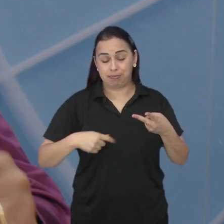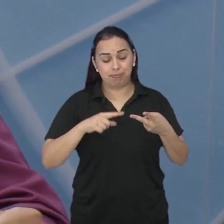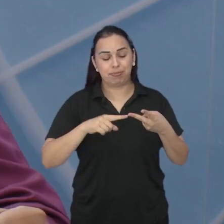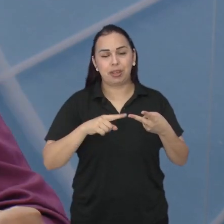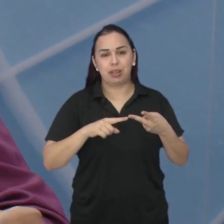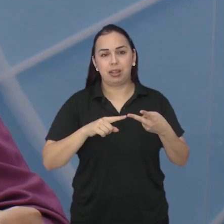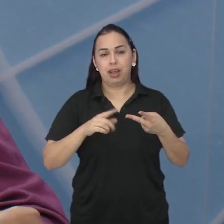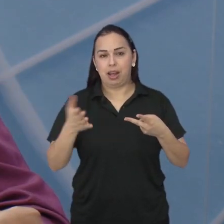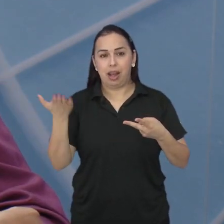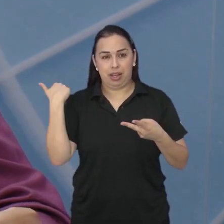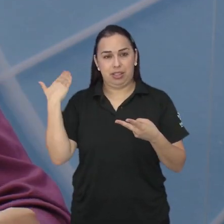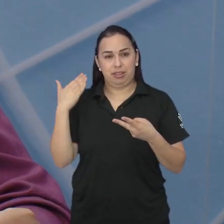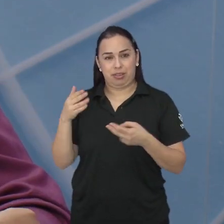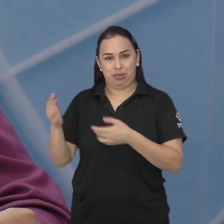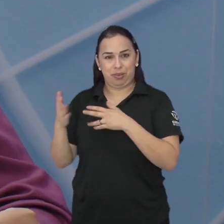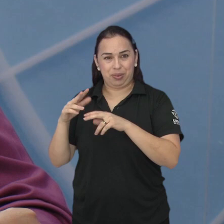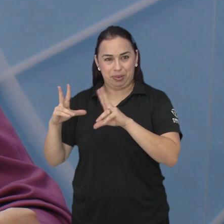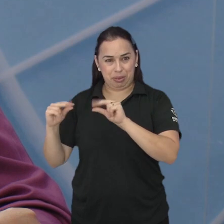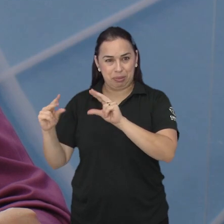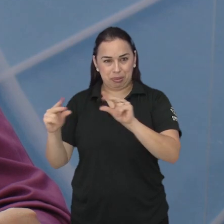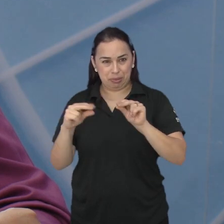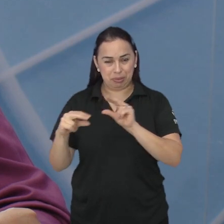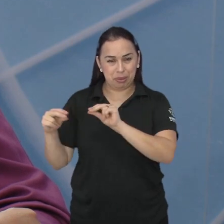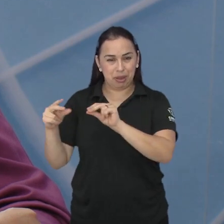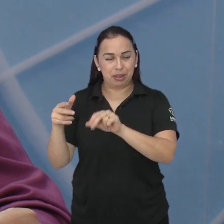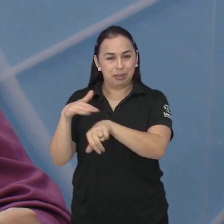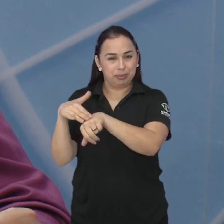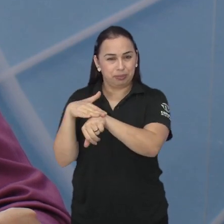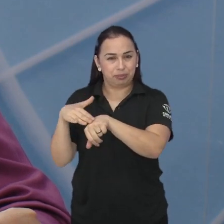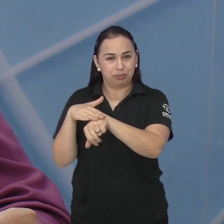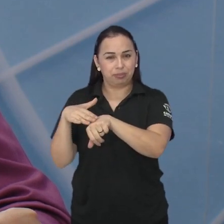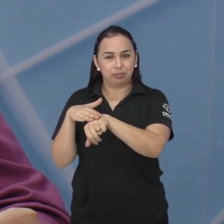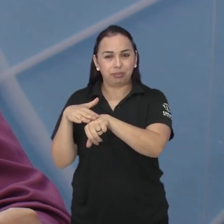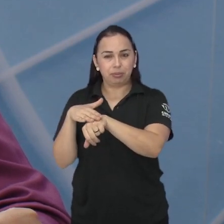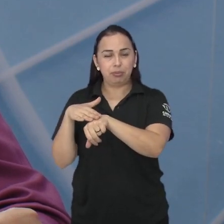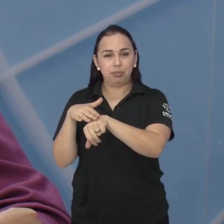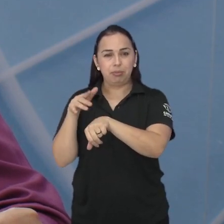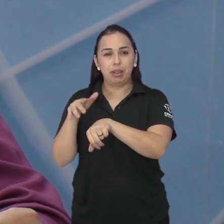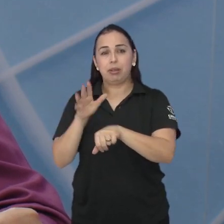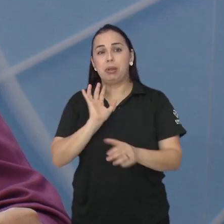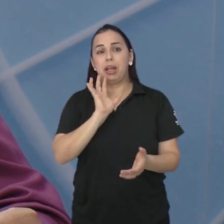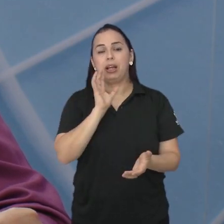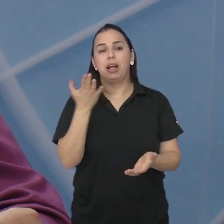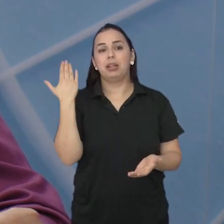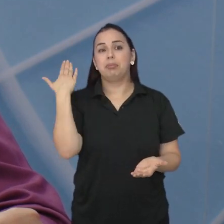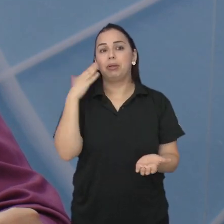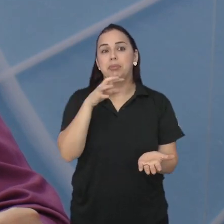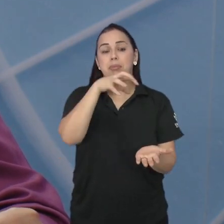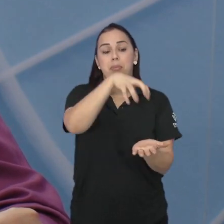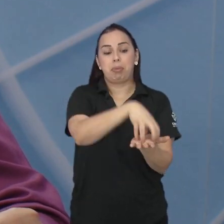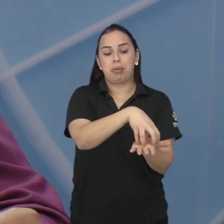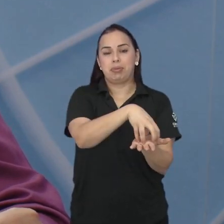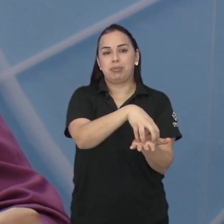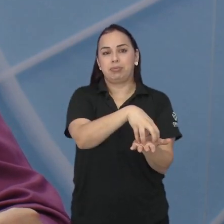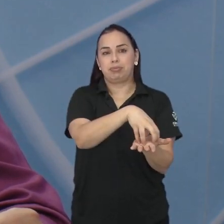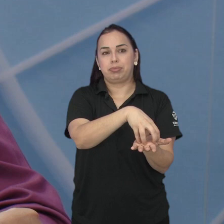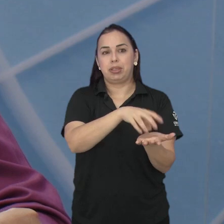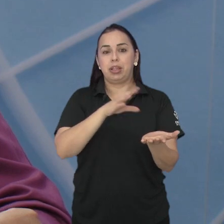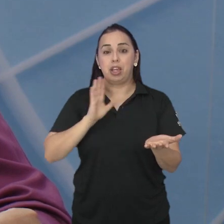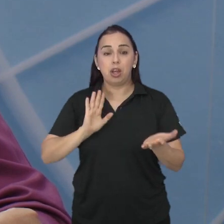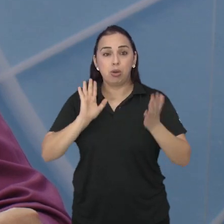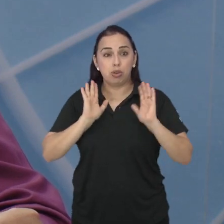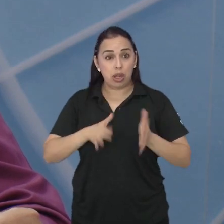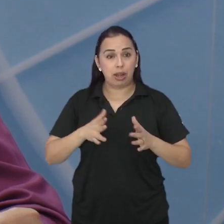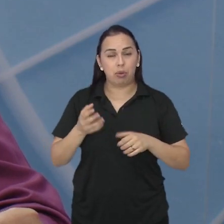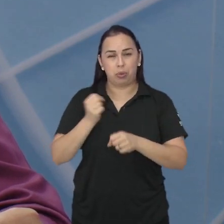até a gente estava falando em off, né, o Marcos colocou bem sobre os centros que tinha também de atendimento, né, para a população de rua.